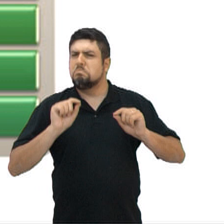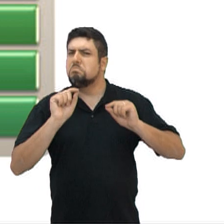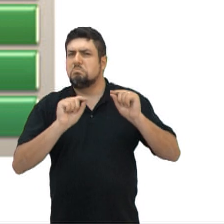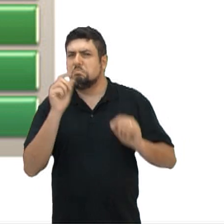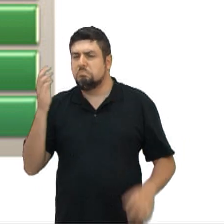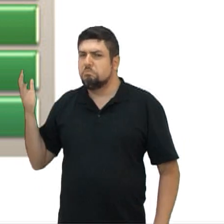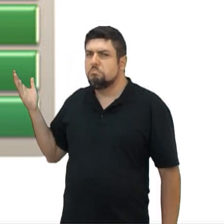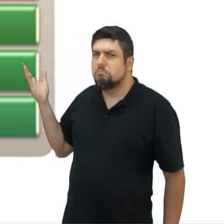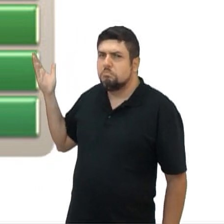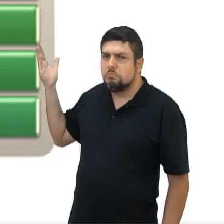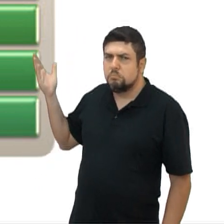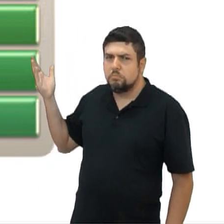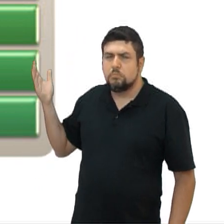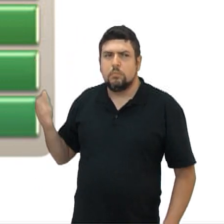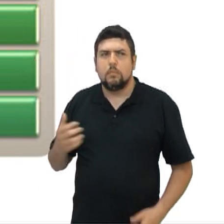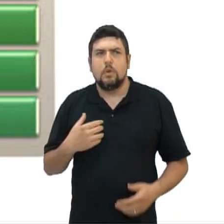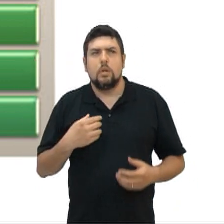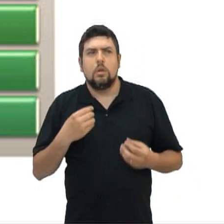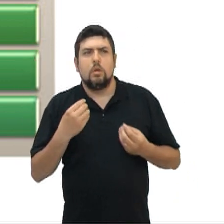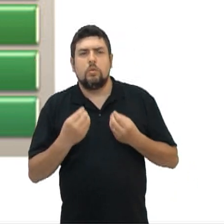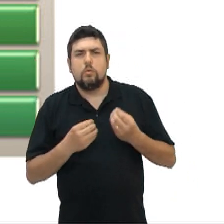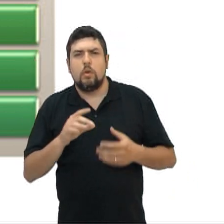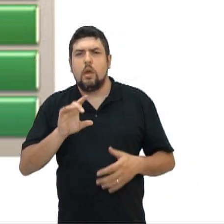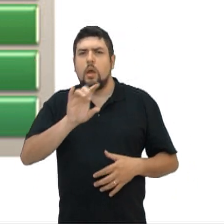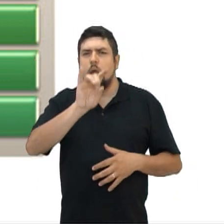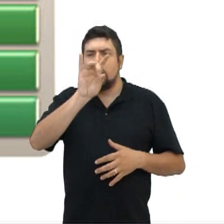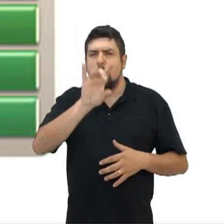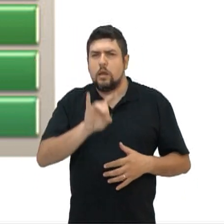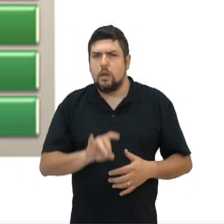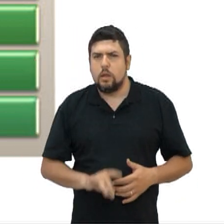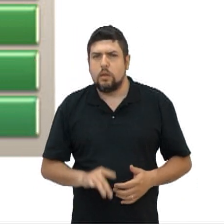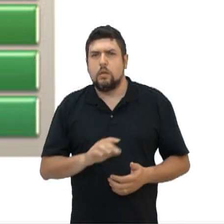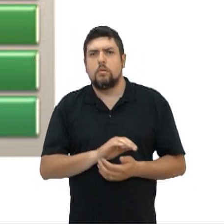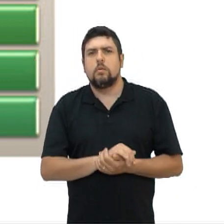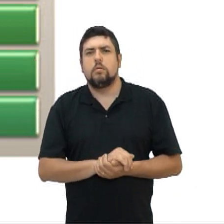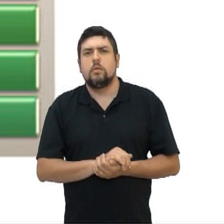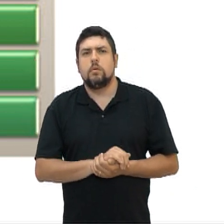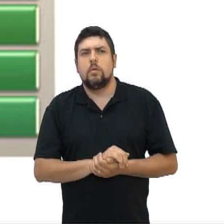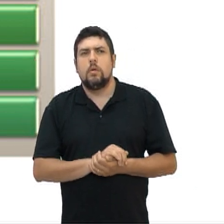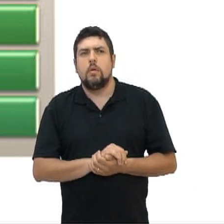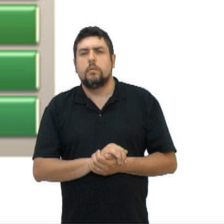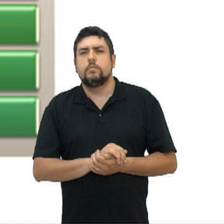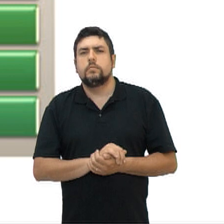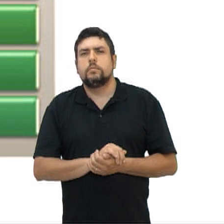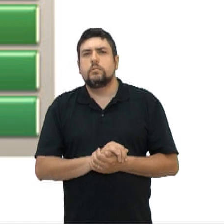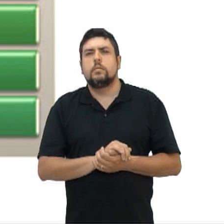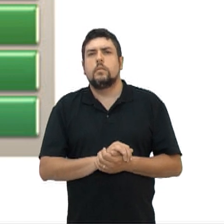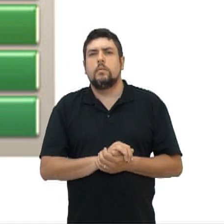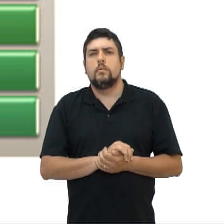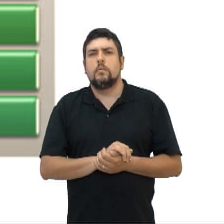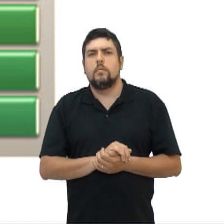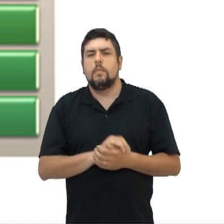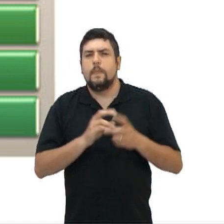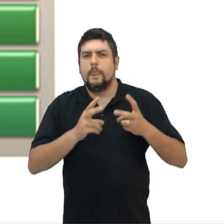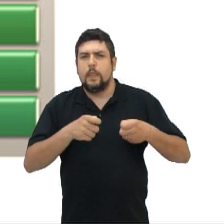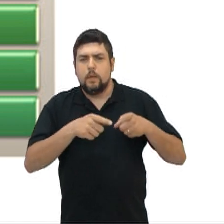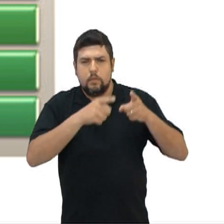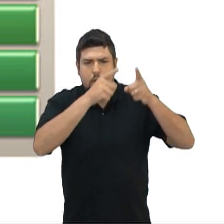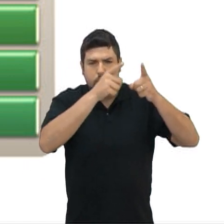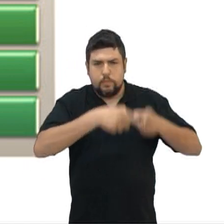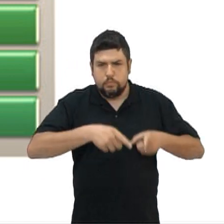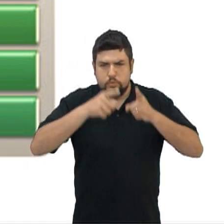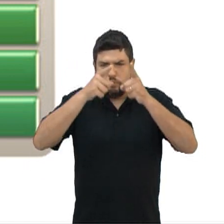esse estado deles, né? Então, como falei, gás hidrogênio, sulfeto são elementos, são moléculas, são substâncias